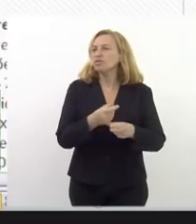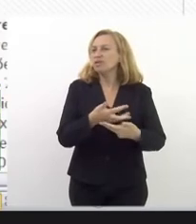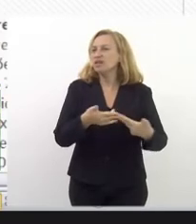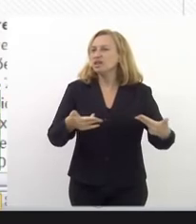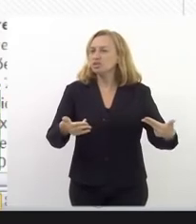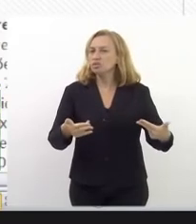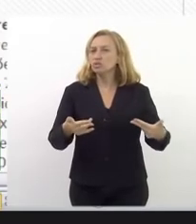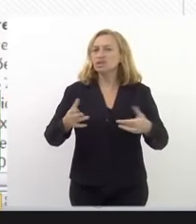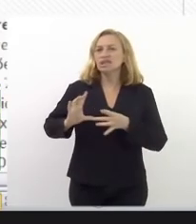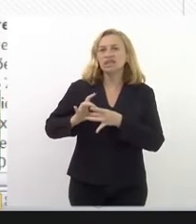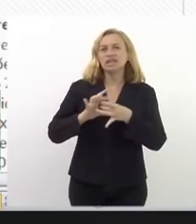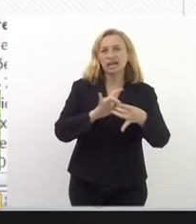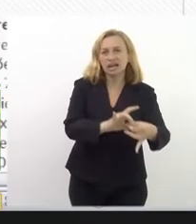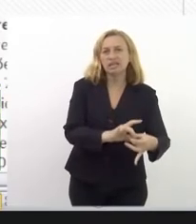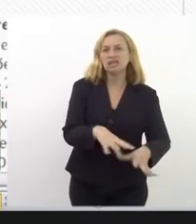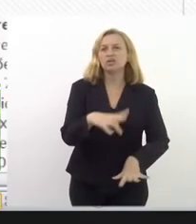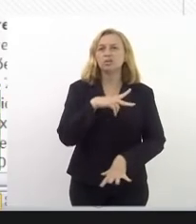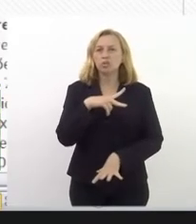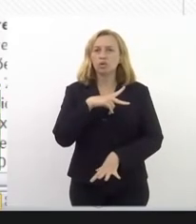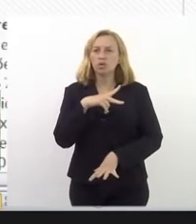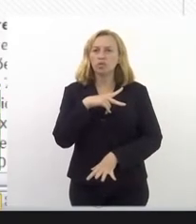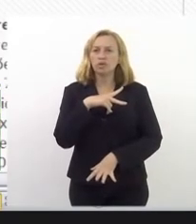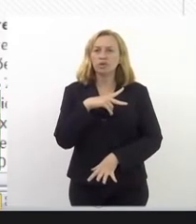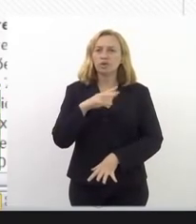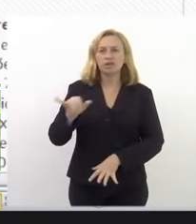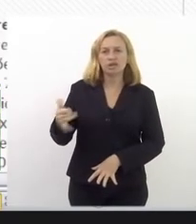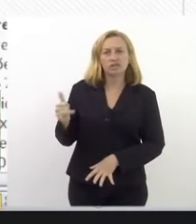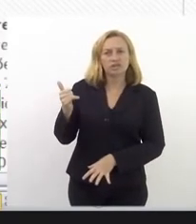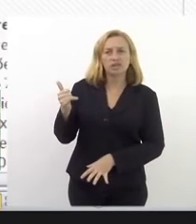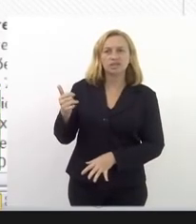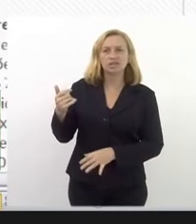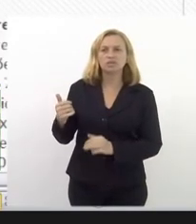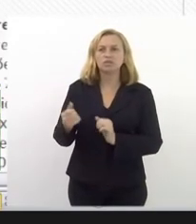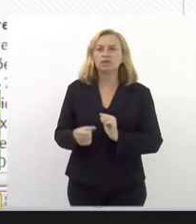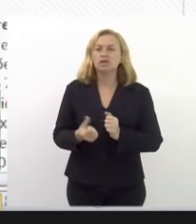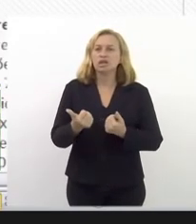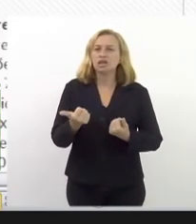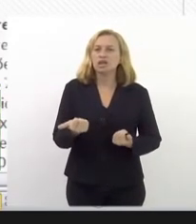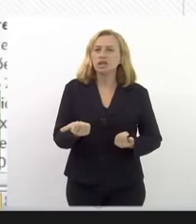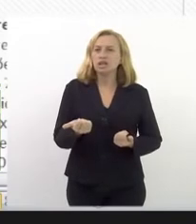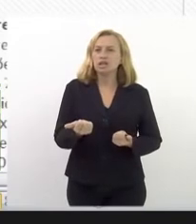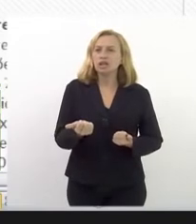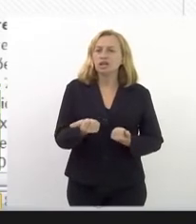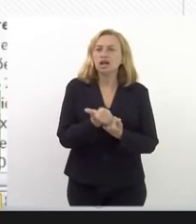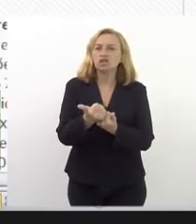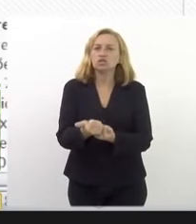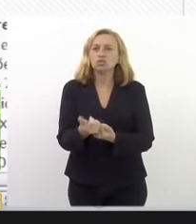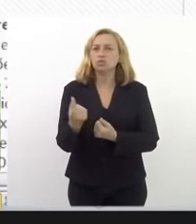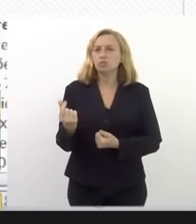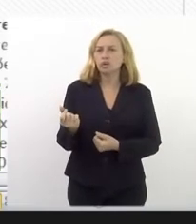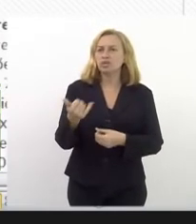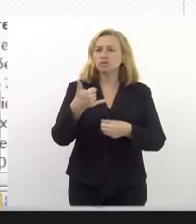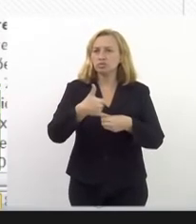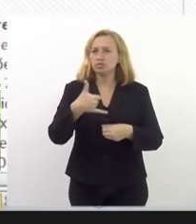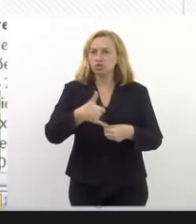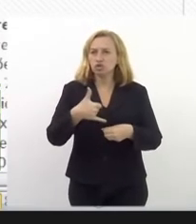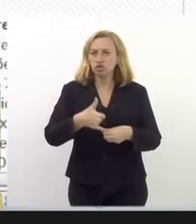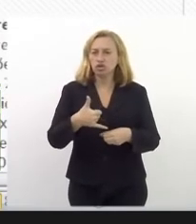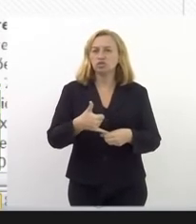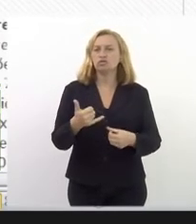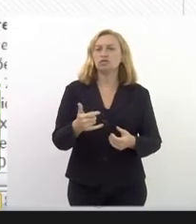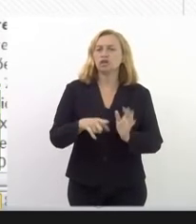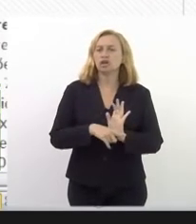coisa associada que é a própria inflação que ajudou, o preço dos combustíveis, isso